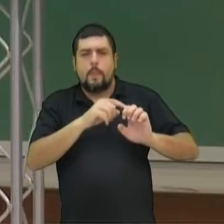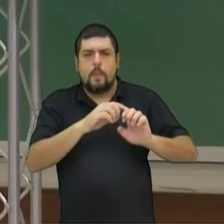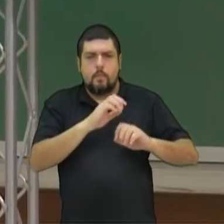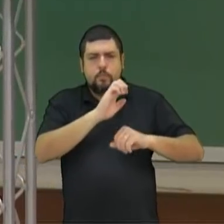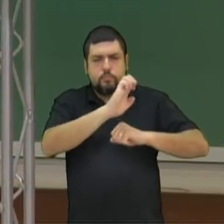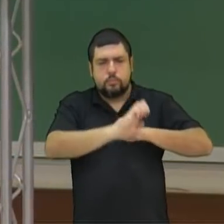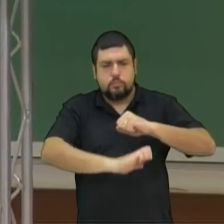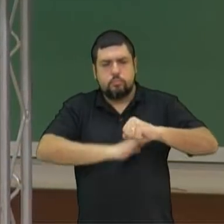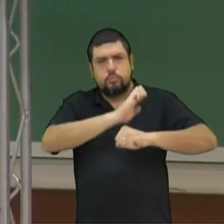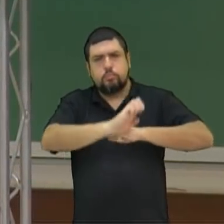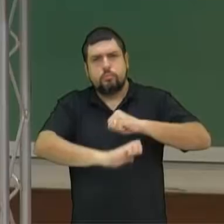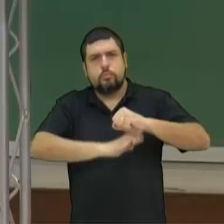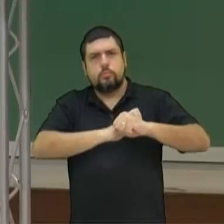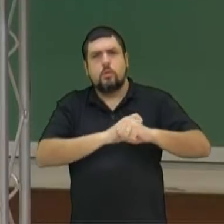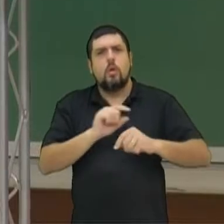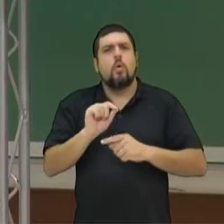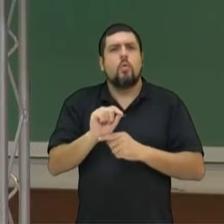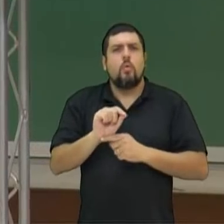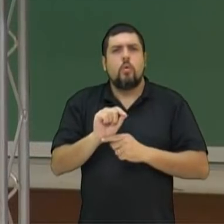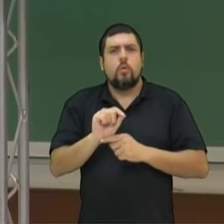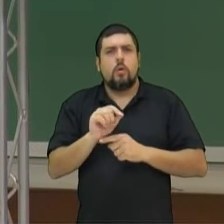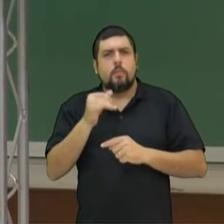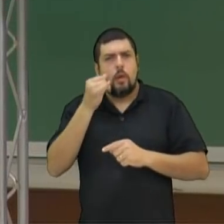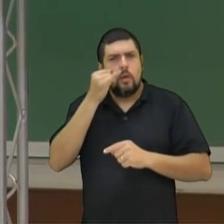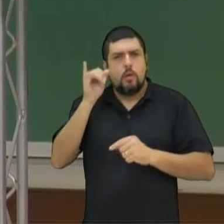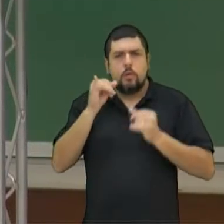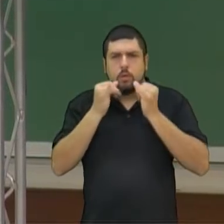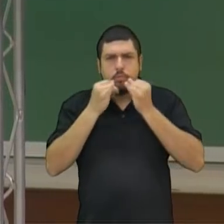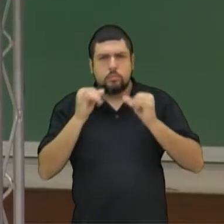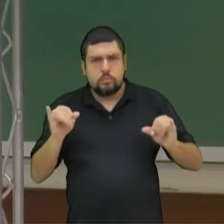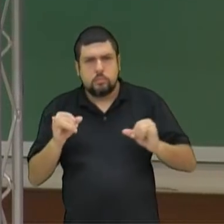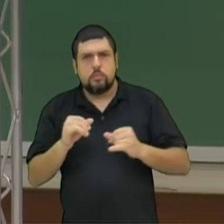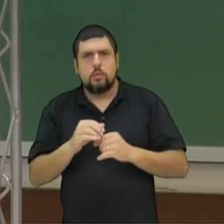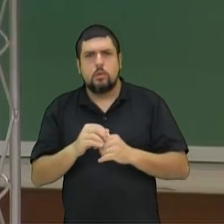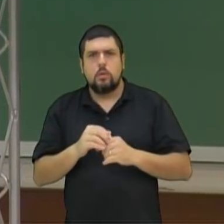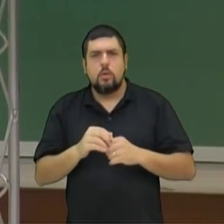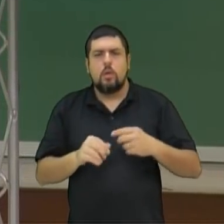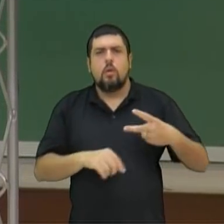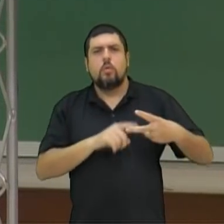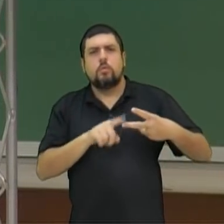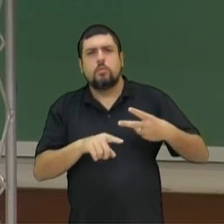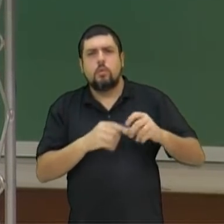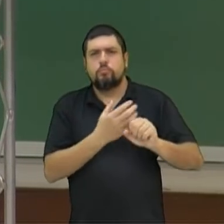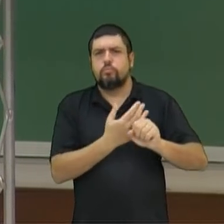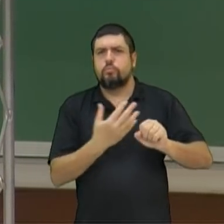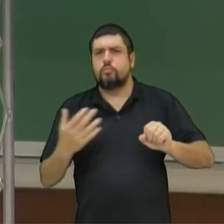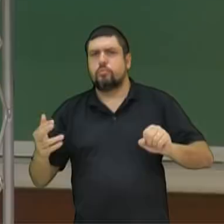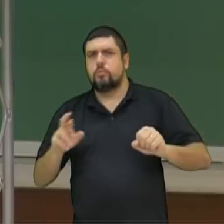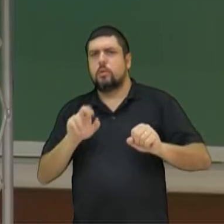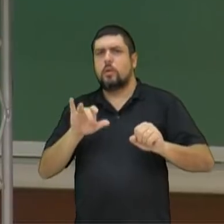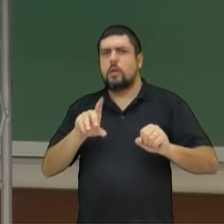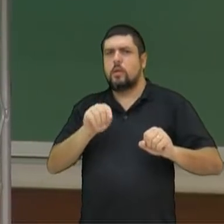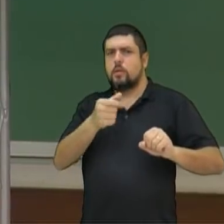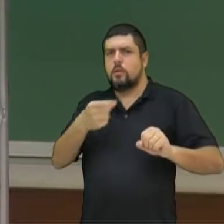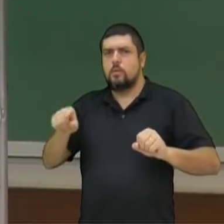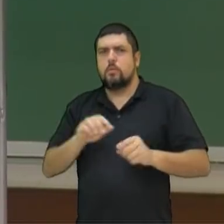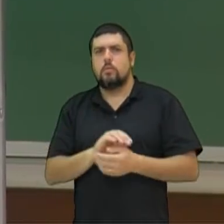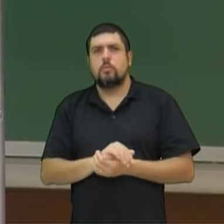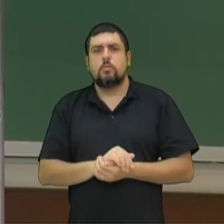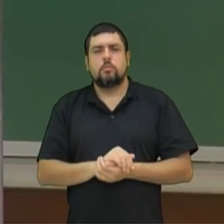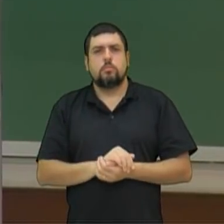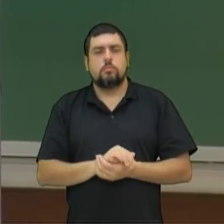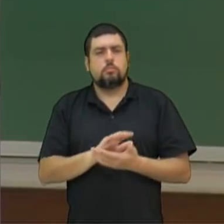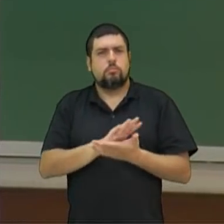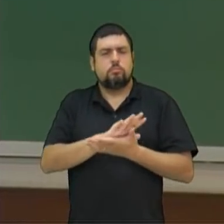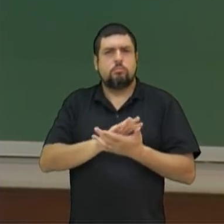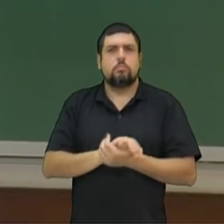ser um isolante? Vai impedir a passagem de corrente elétrica? Vai emitir radioatividade ou radiação? Nenhum. O